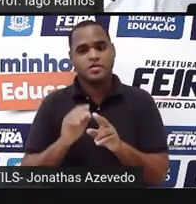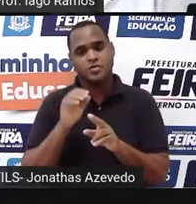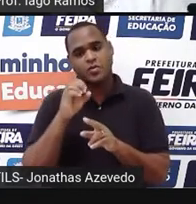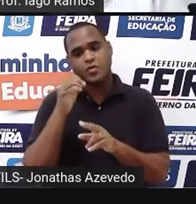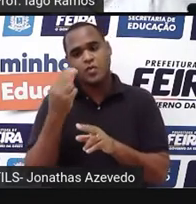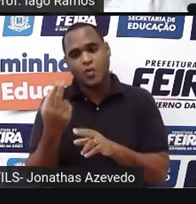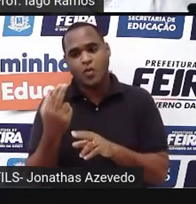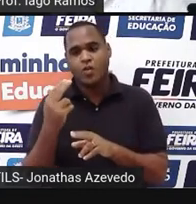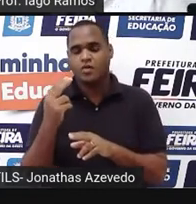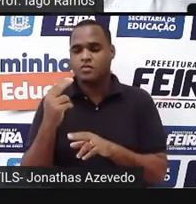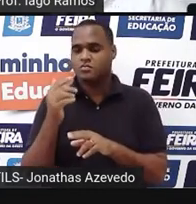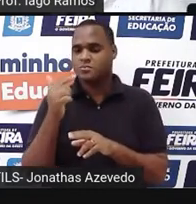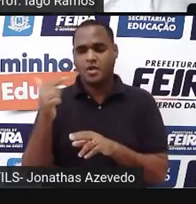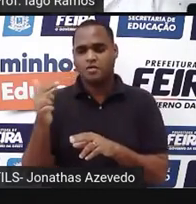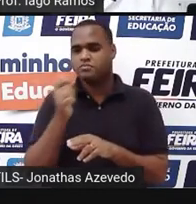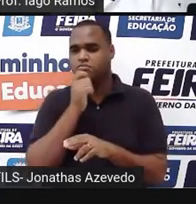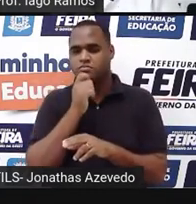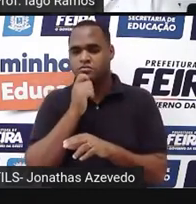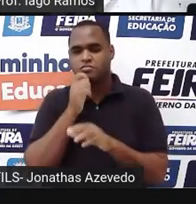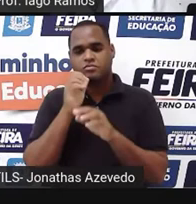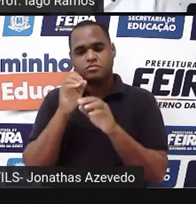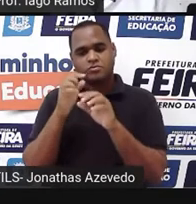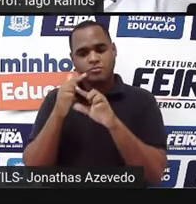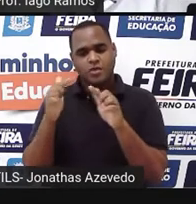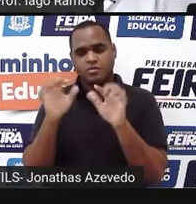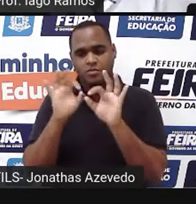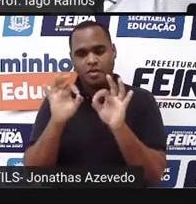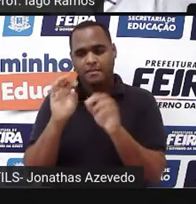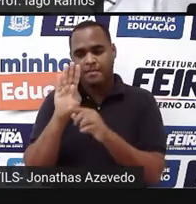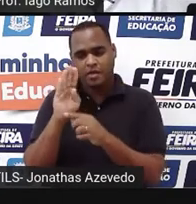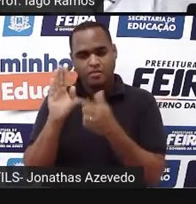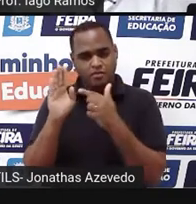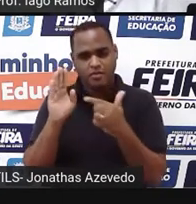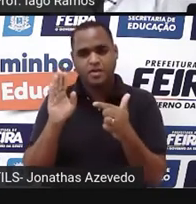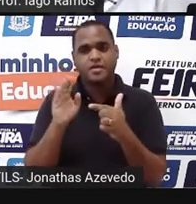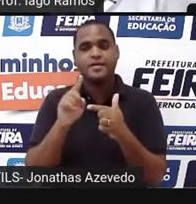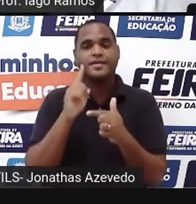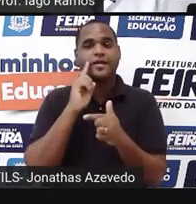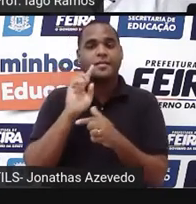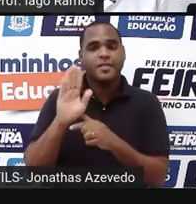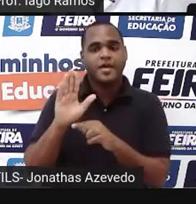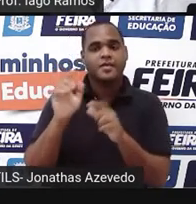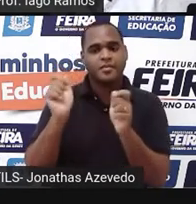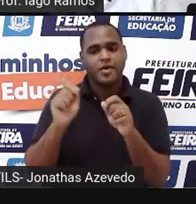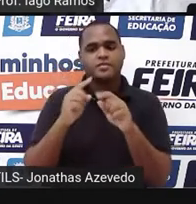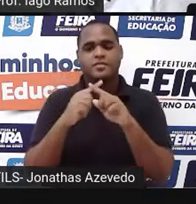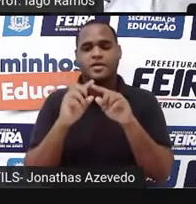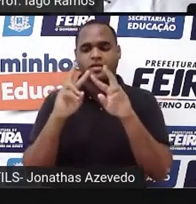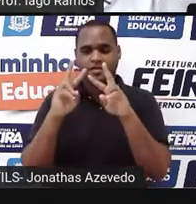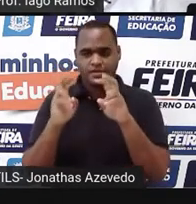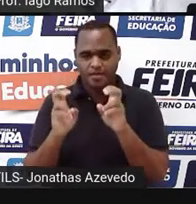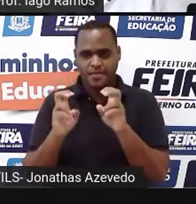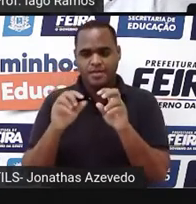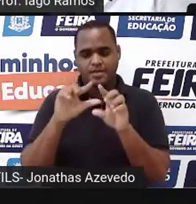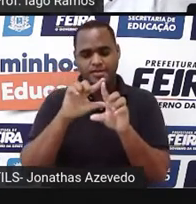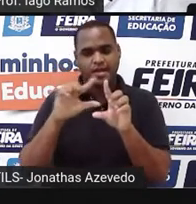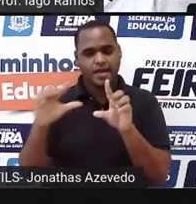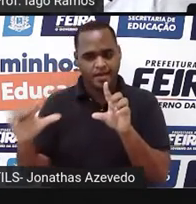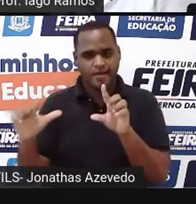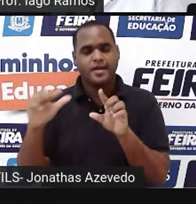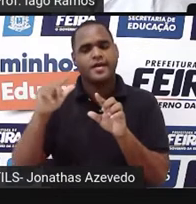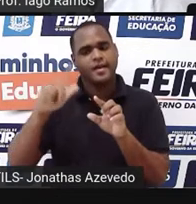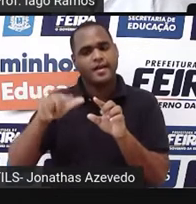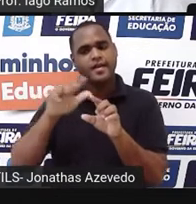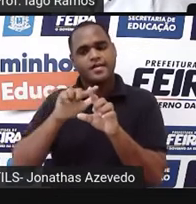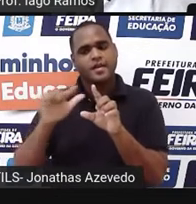ou não tem o coeficiente B. O coeficiente B é aquele que multiplica o termo linear. O termo